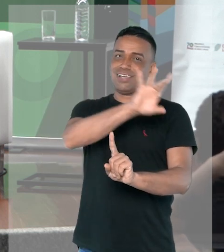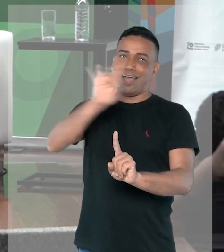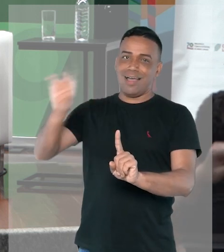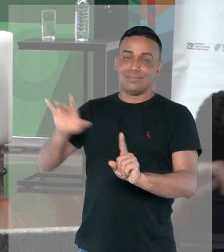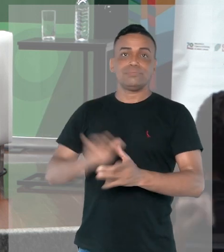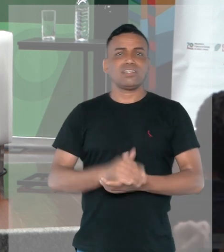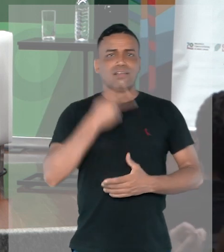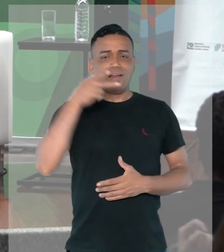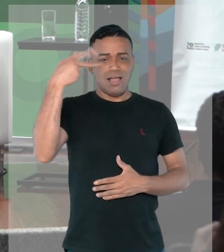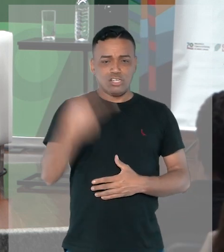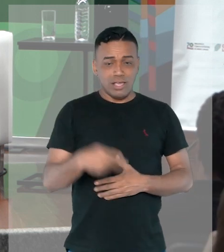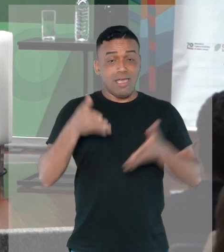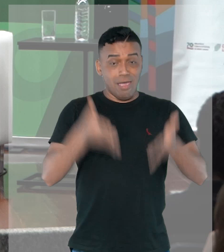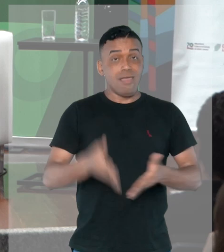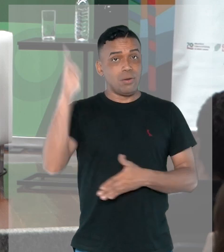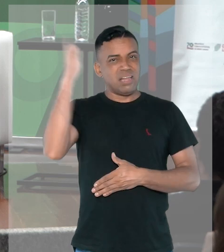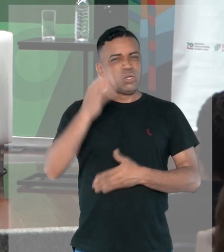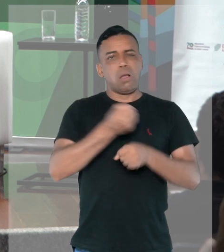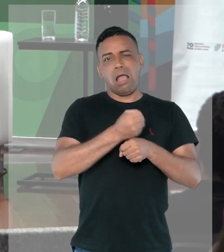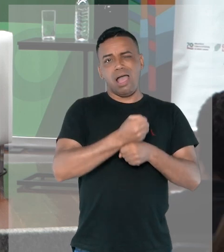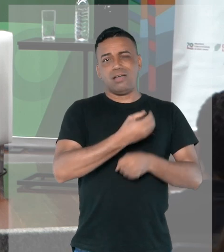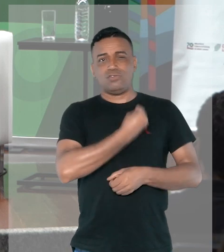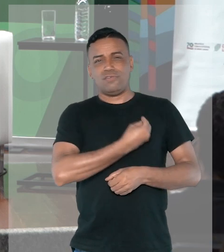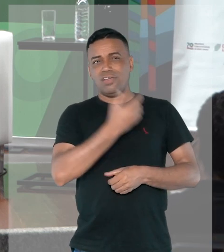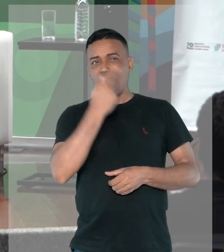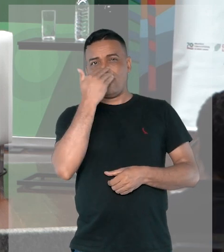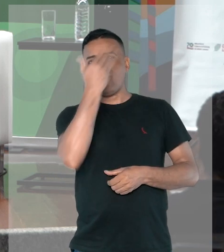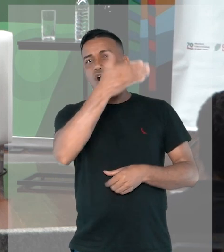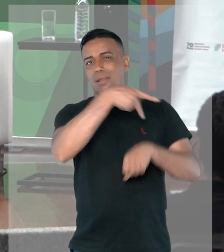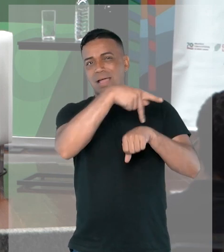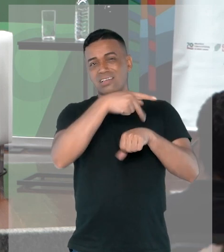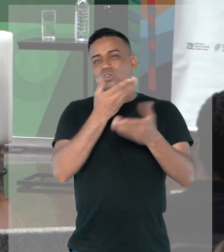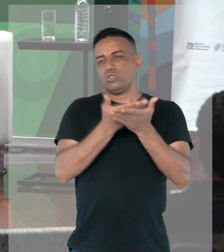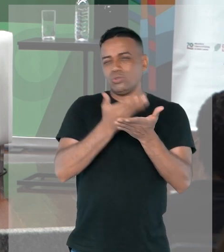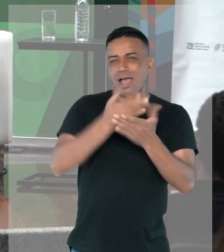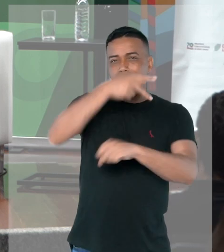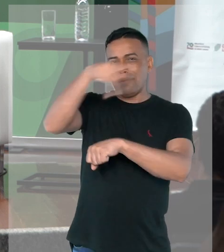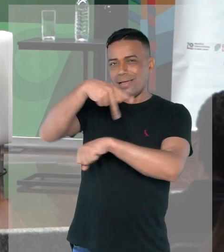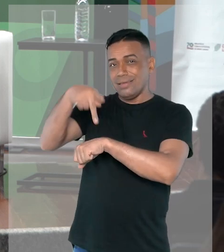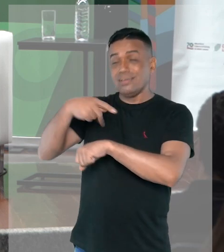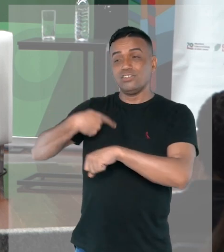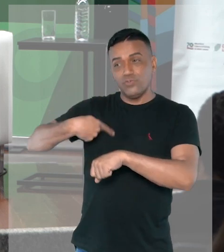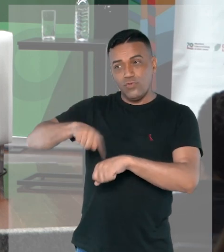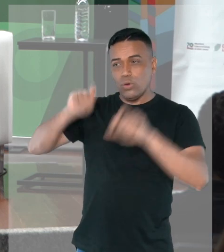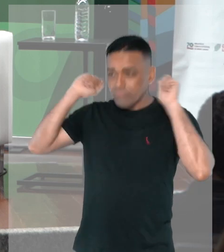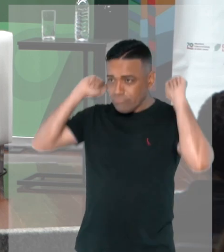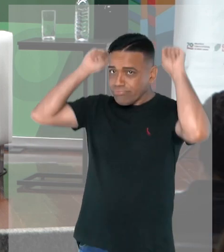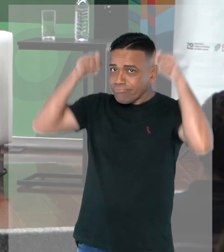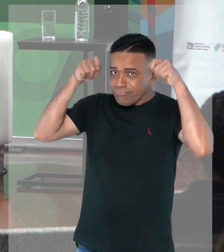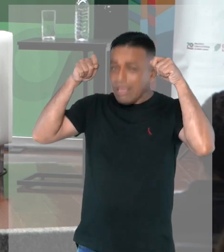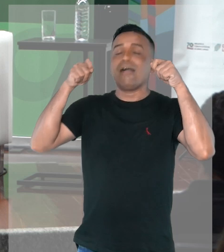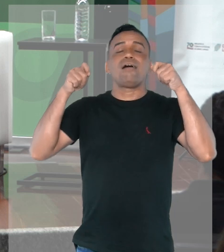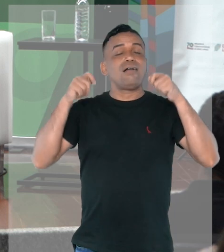que quando eu cheguei aqui no Brasil, eu passei muitos anos fora do Brasil, porque fui estudar em outros países e fui ser monja e fiquei 12 anos